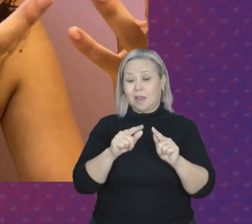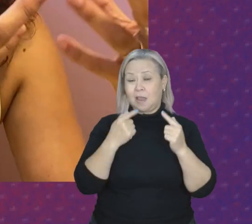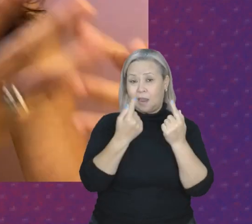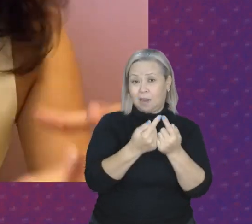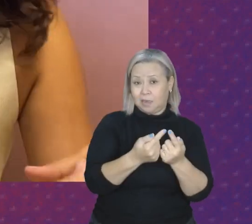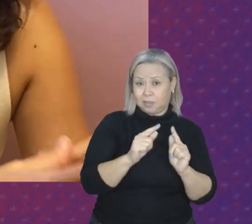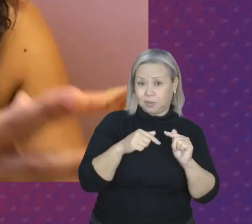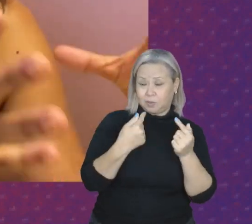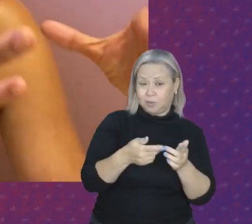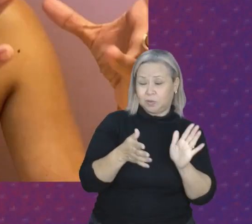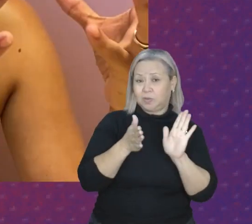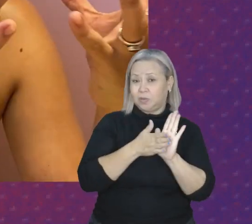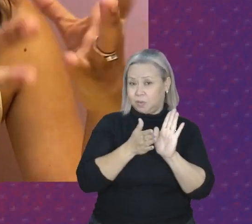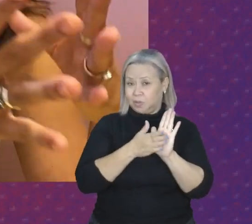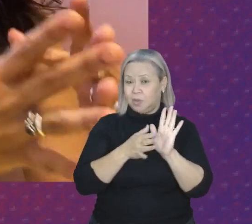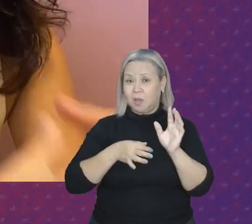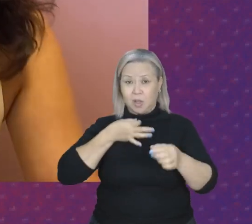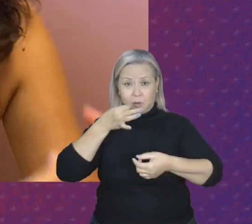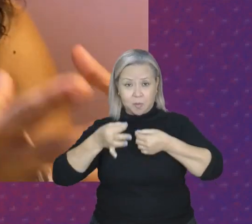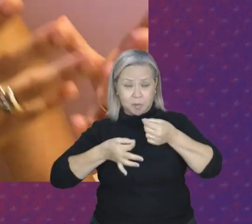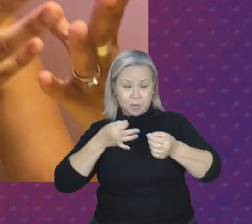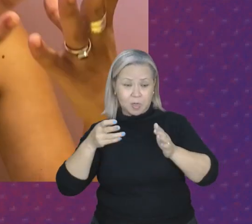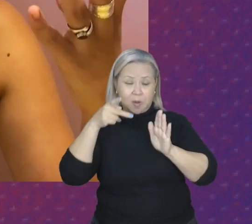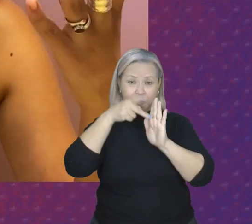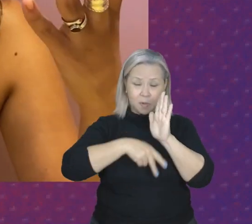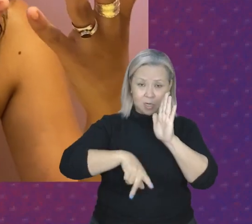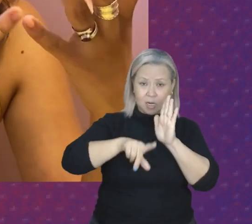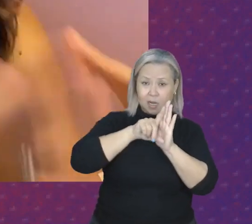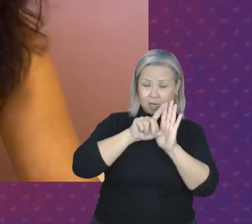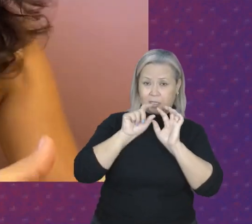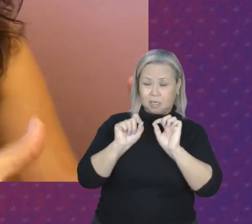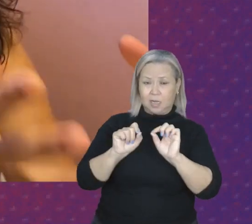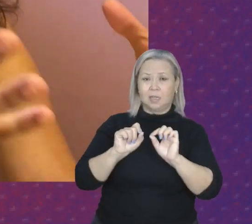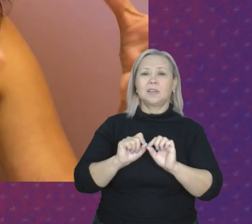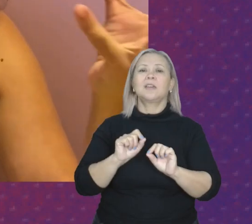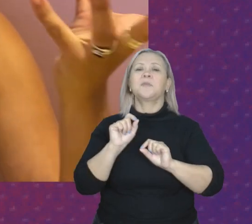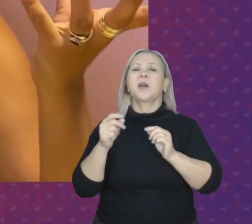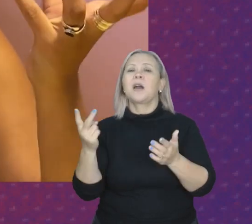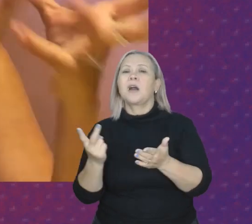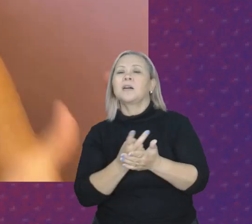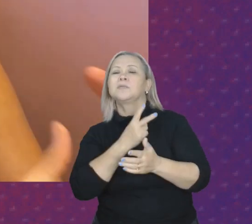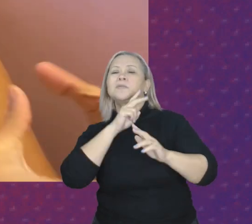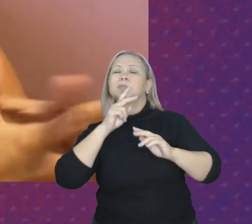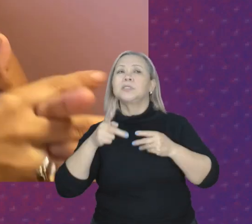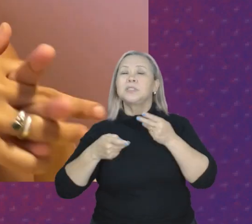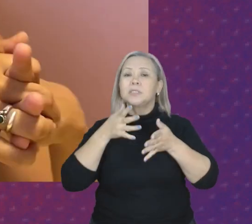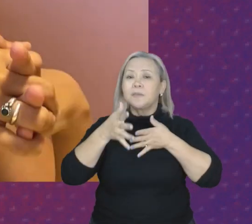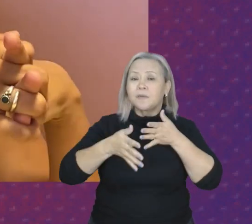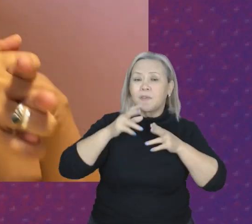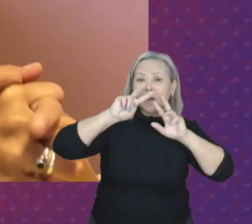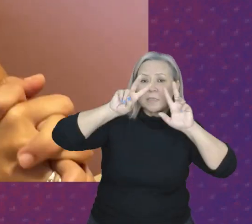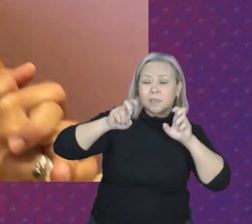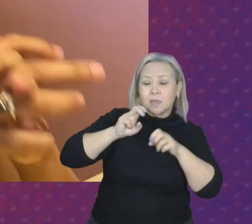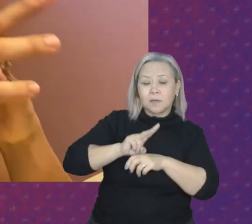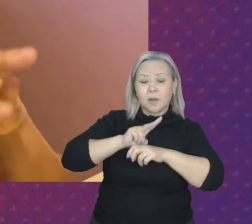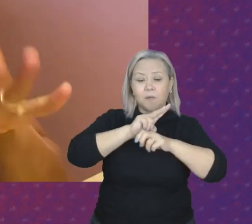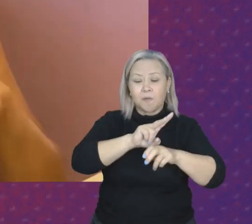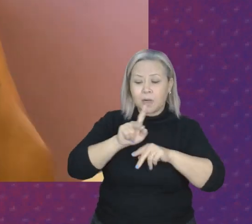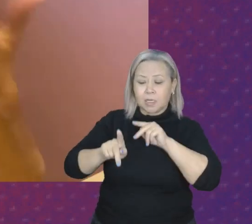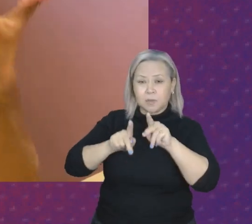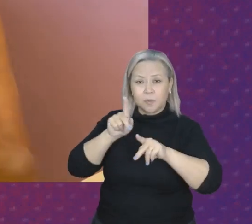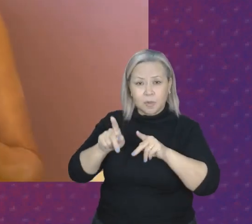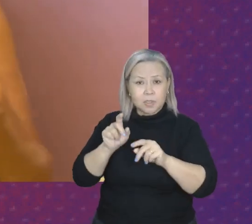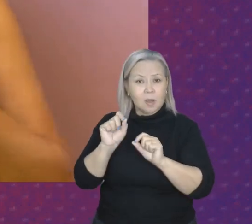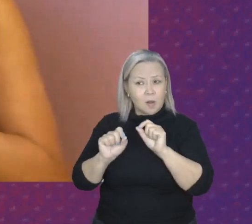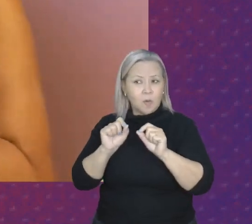de proposições, né, de projetos de leis que tratam desse tema, que defendem essa população e